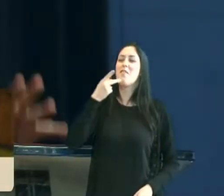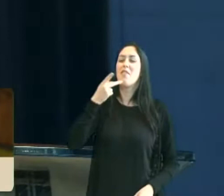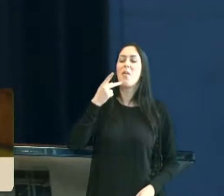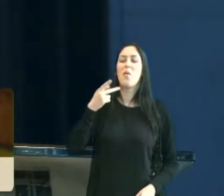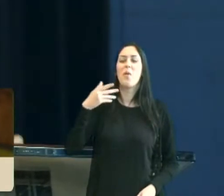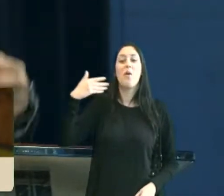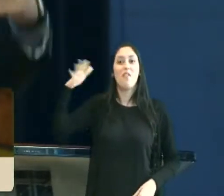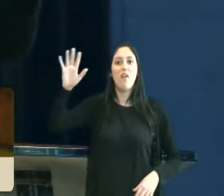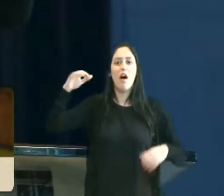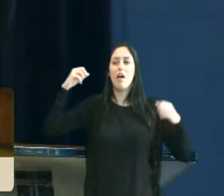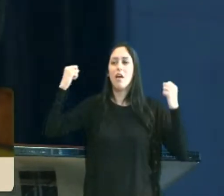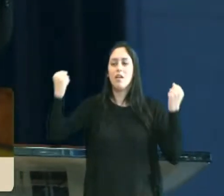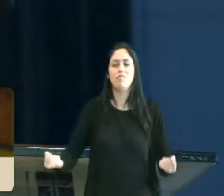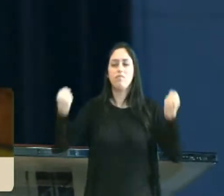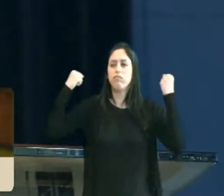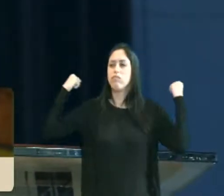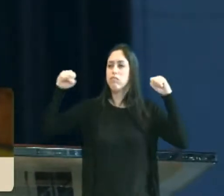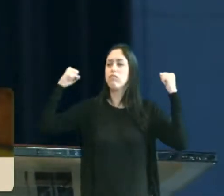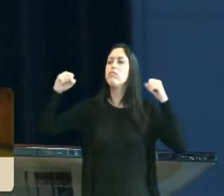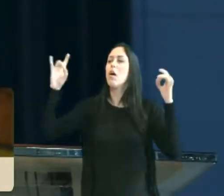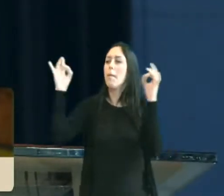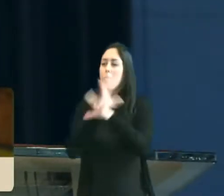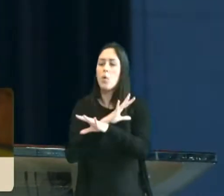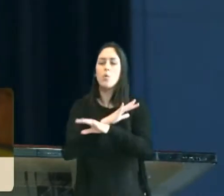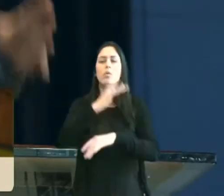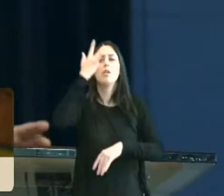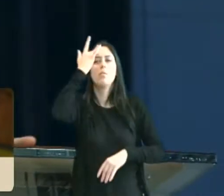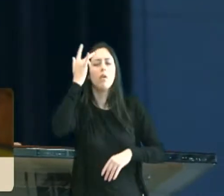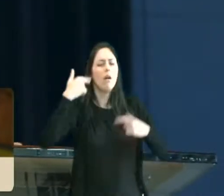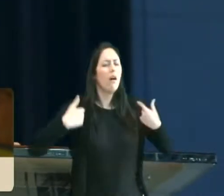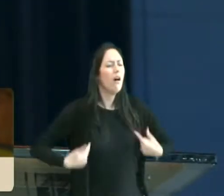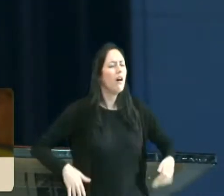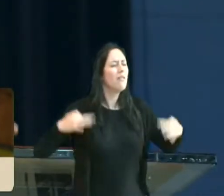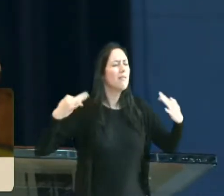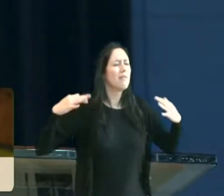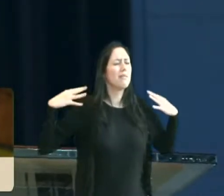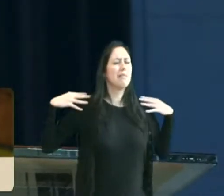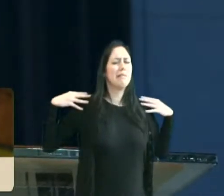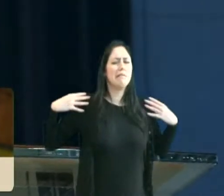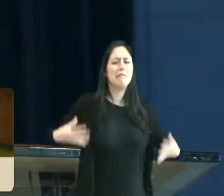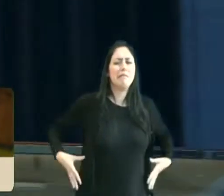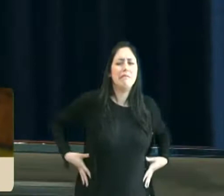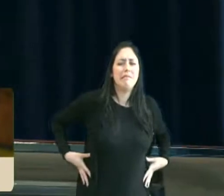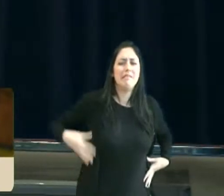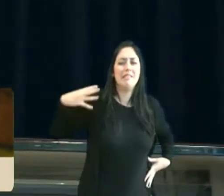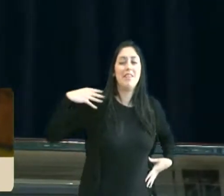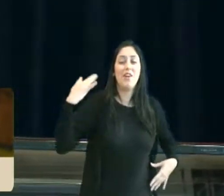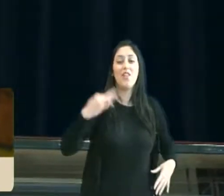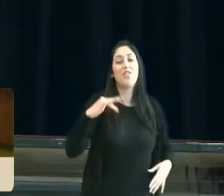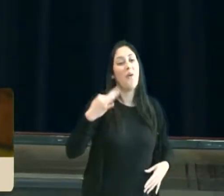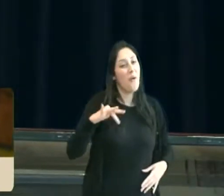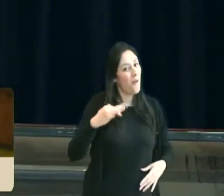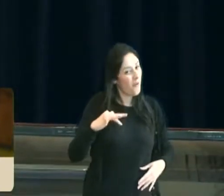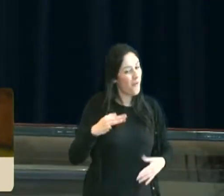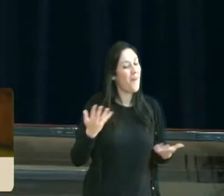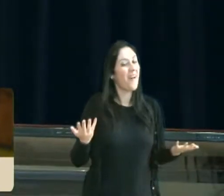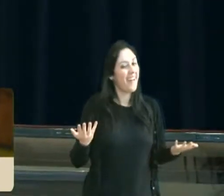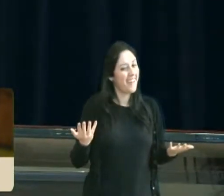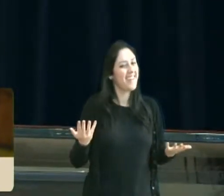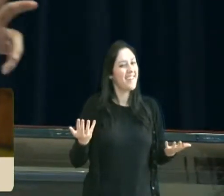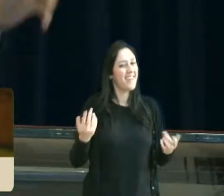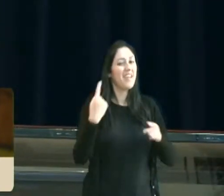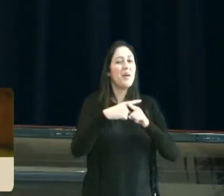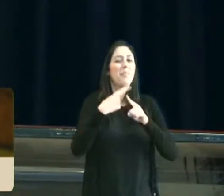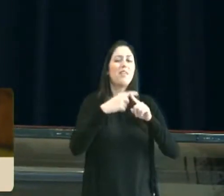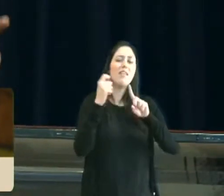nossa, doía a alma, até o fio de cabelo doía. Porque recomeçar dói, é difícil,